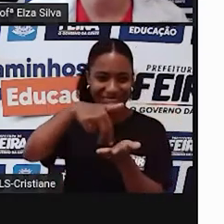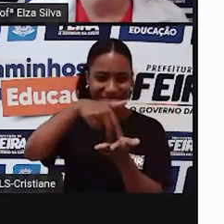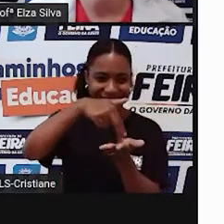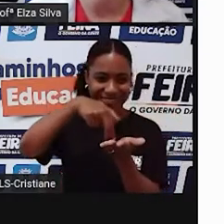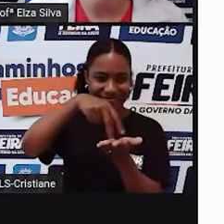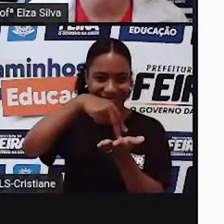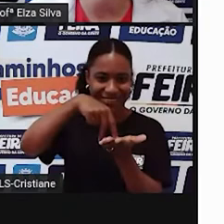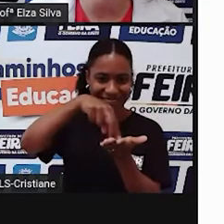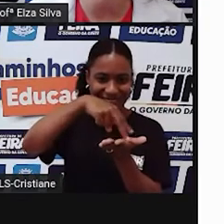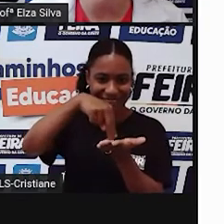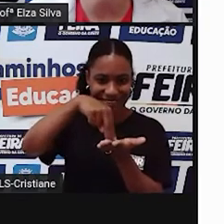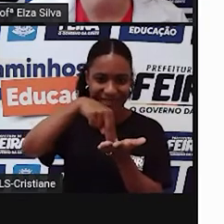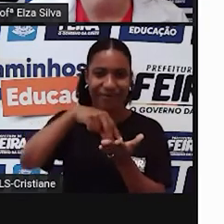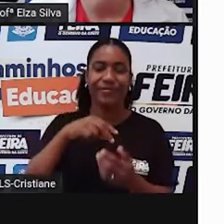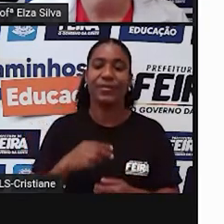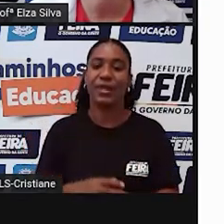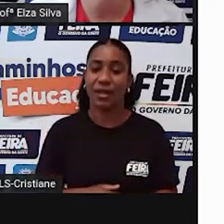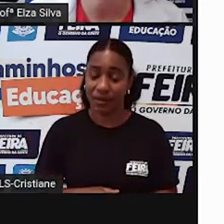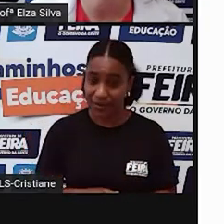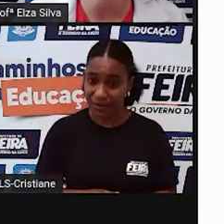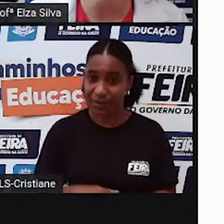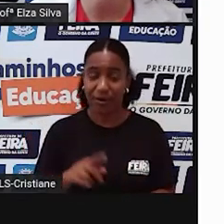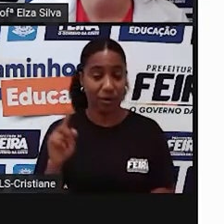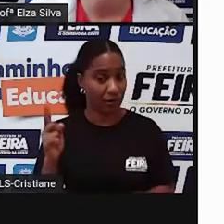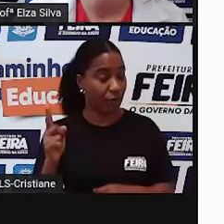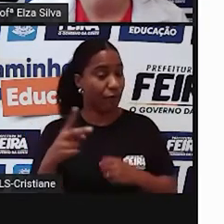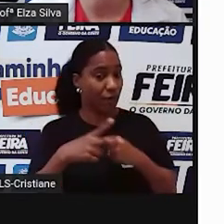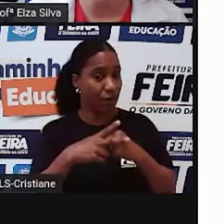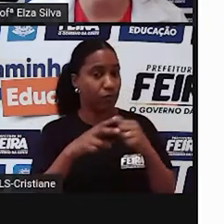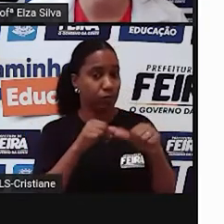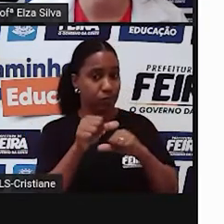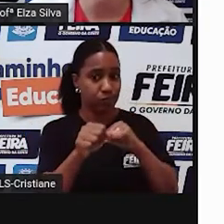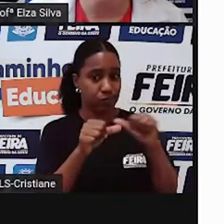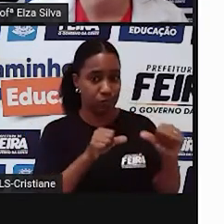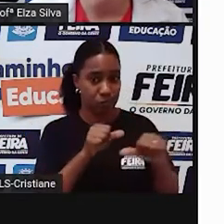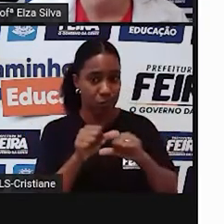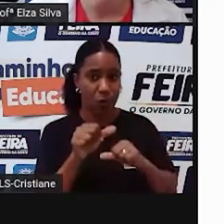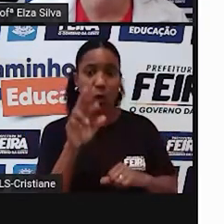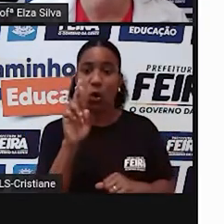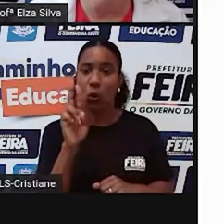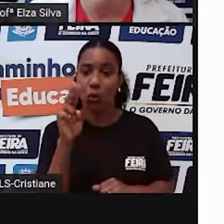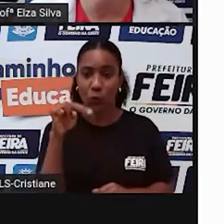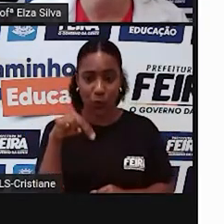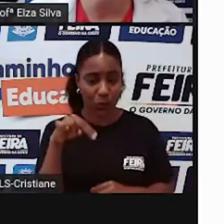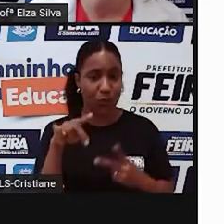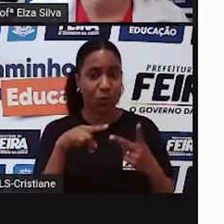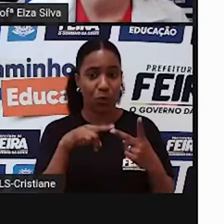aqui, verbo irregular. Do. Também. Go.